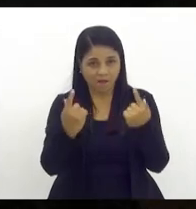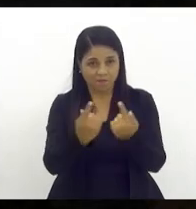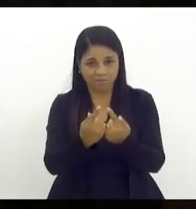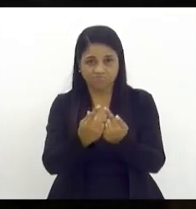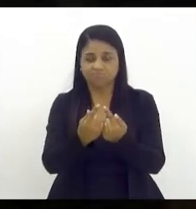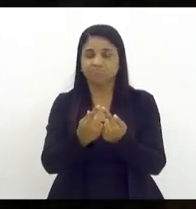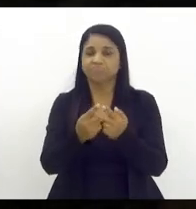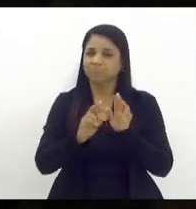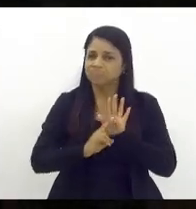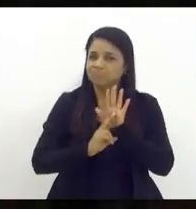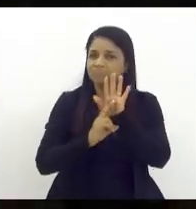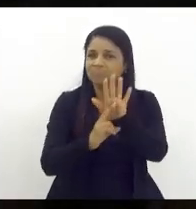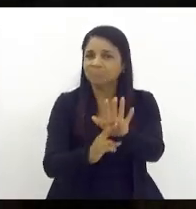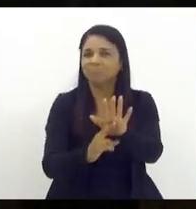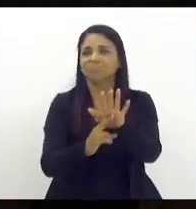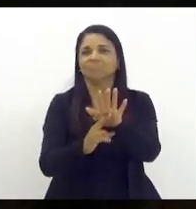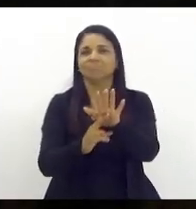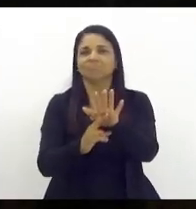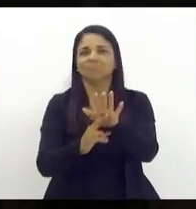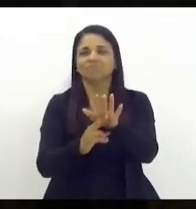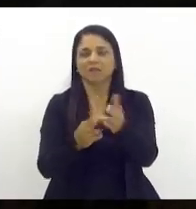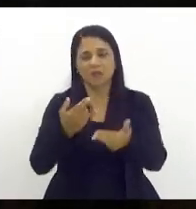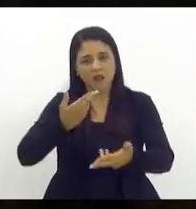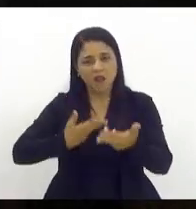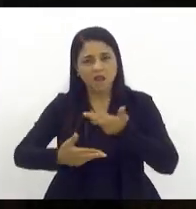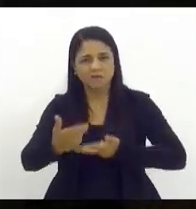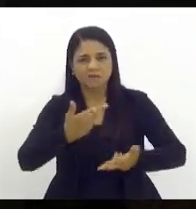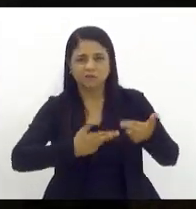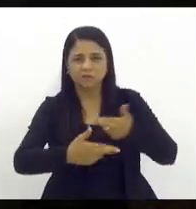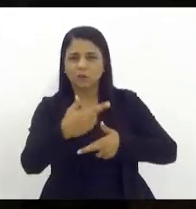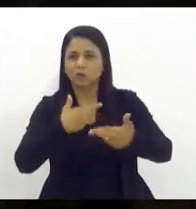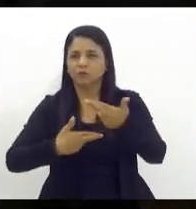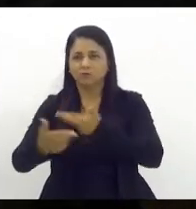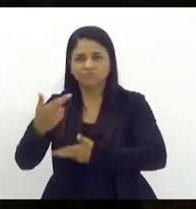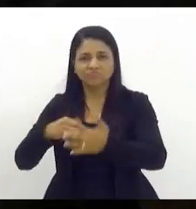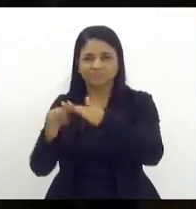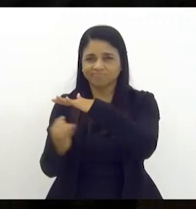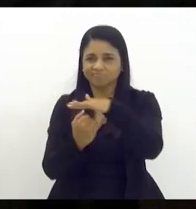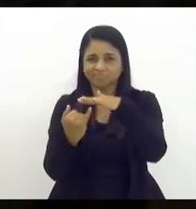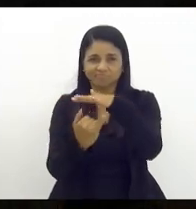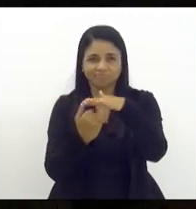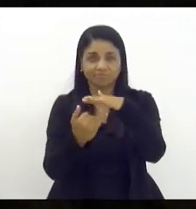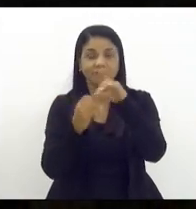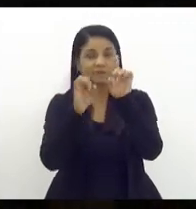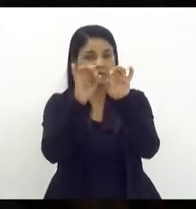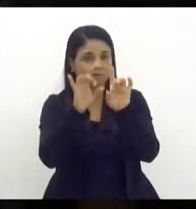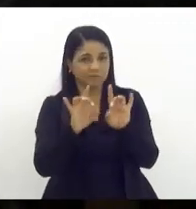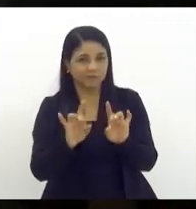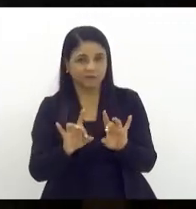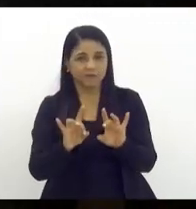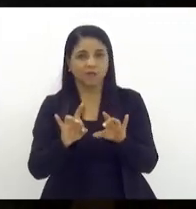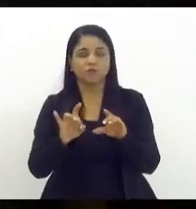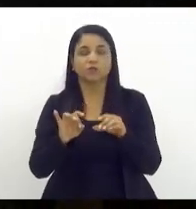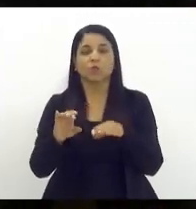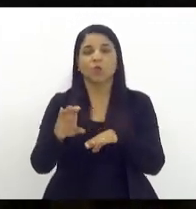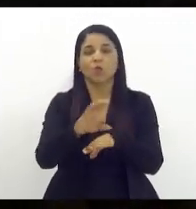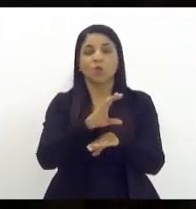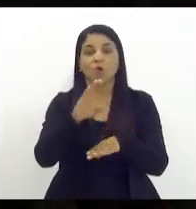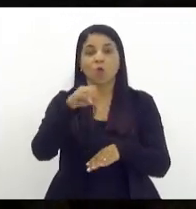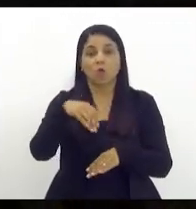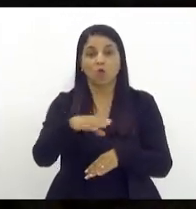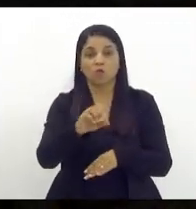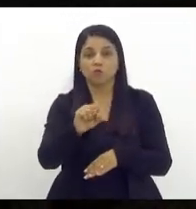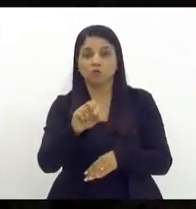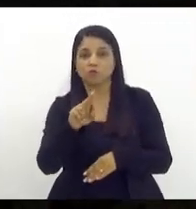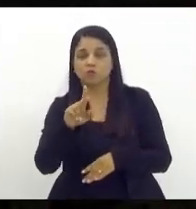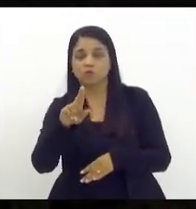grande protagonista nessas relações institucionais, em especial com os consulados e embaixadas